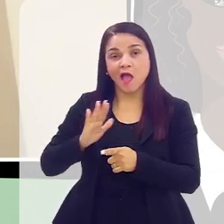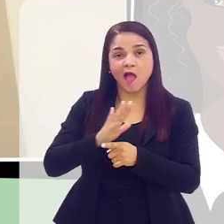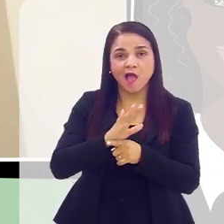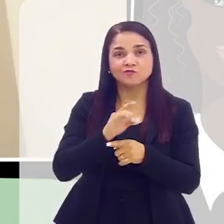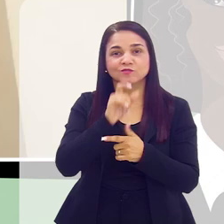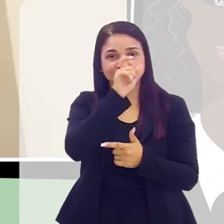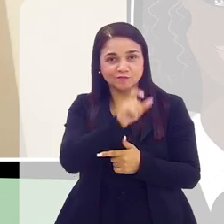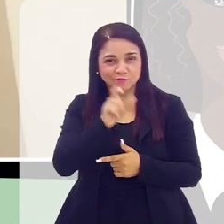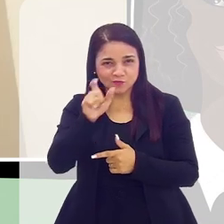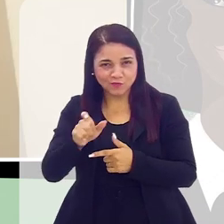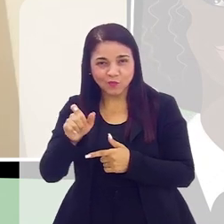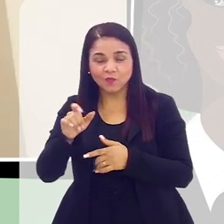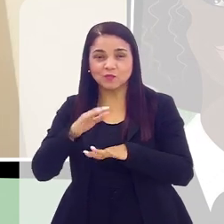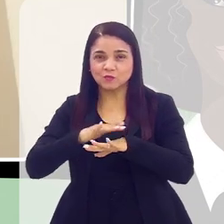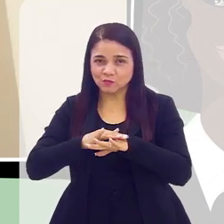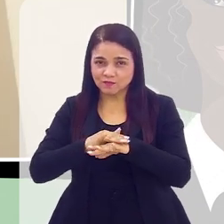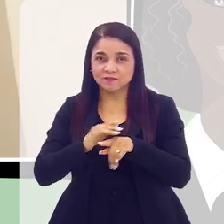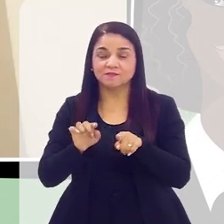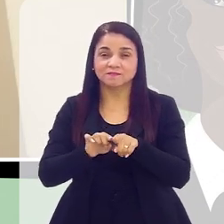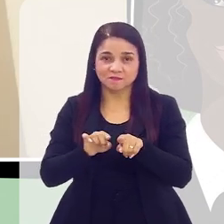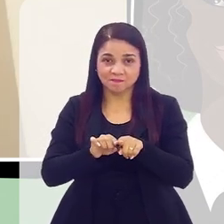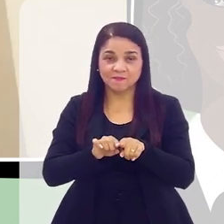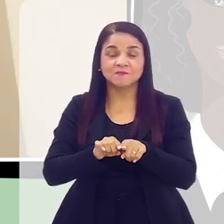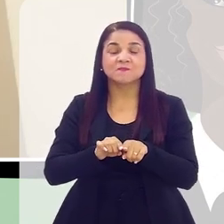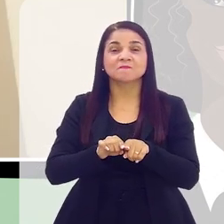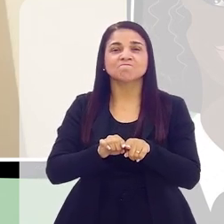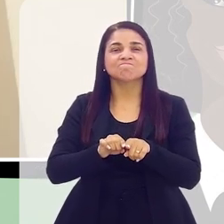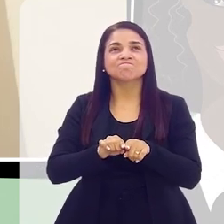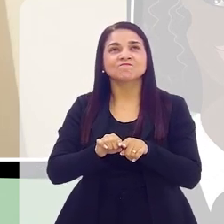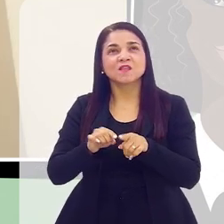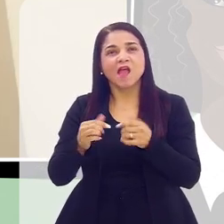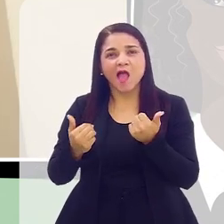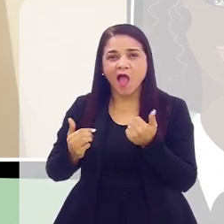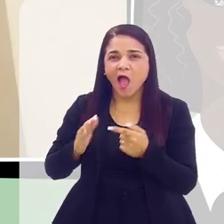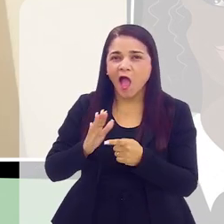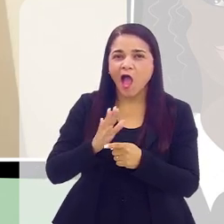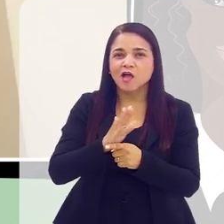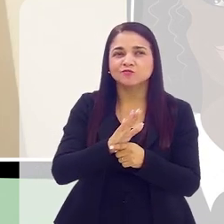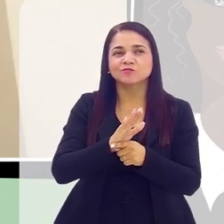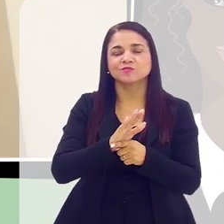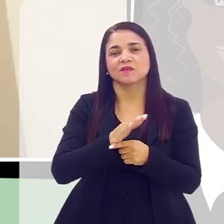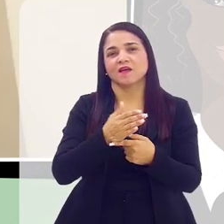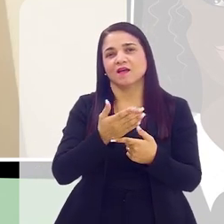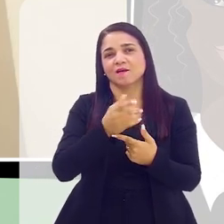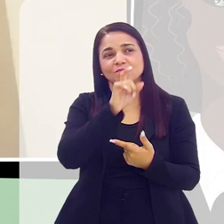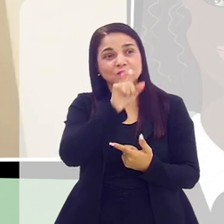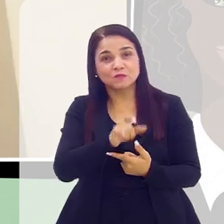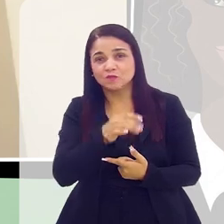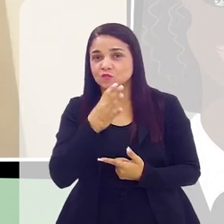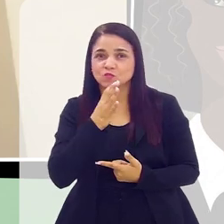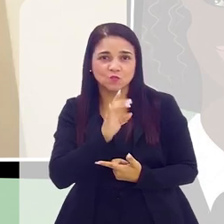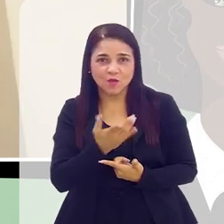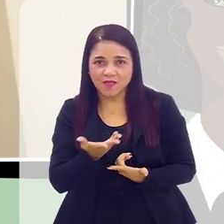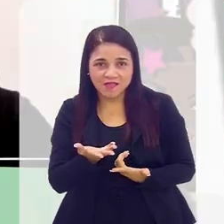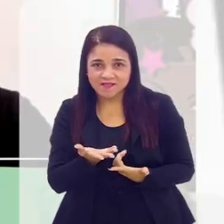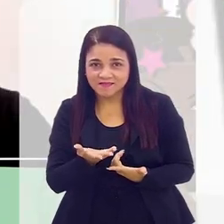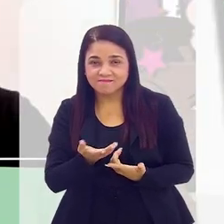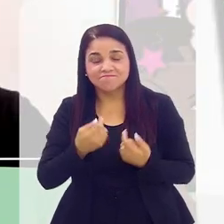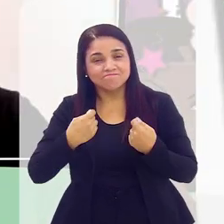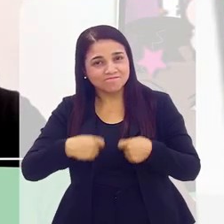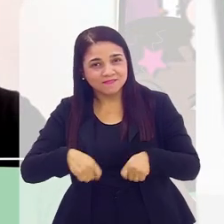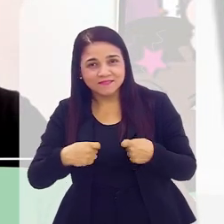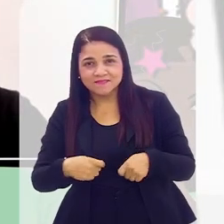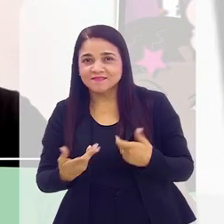o próximo, você ter uma ajuda, ajudar alguém que você nem conhece,